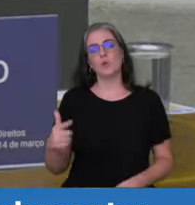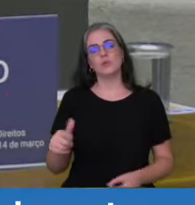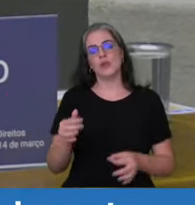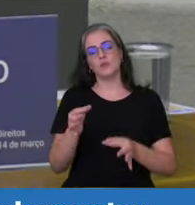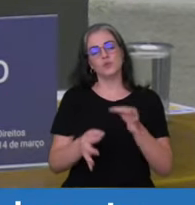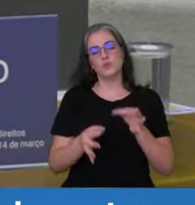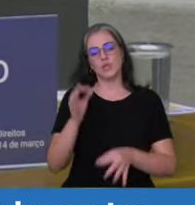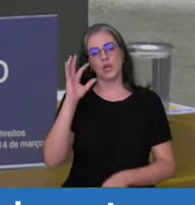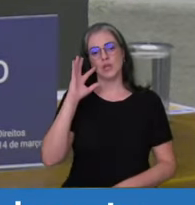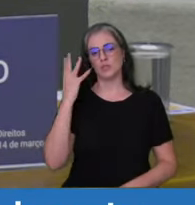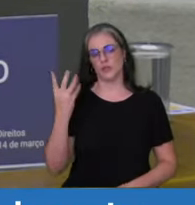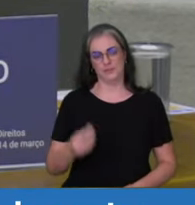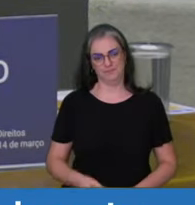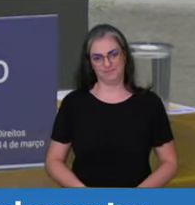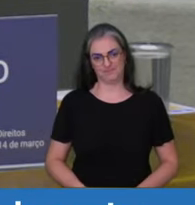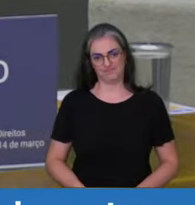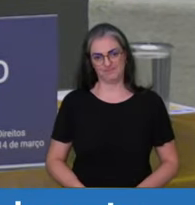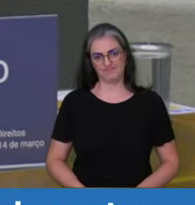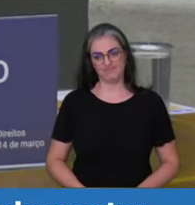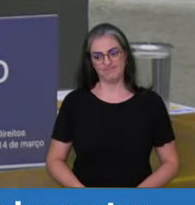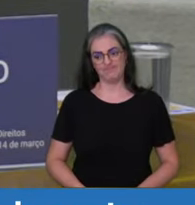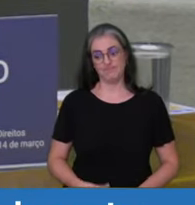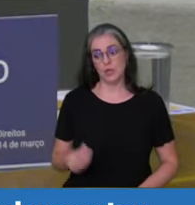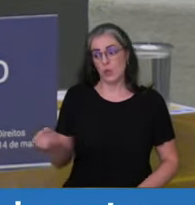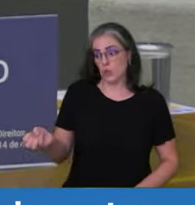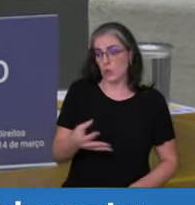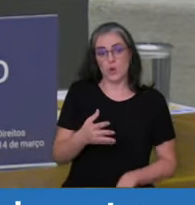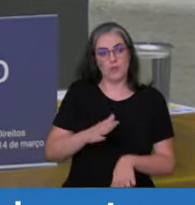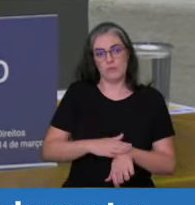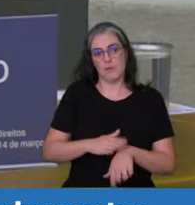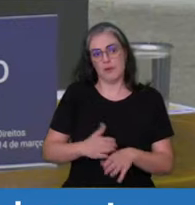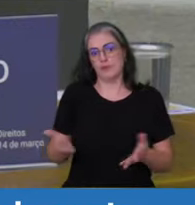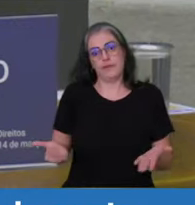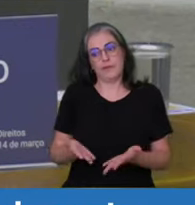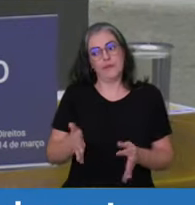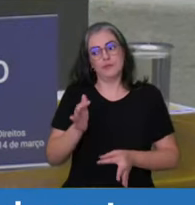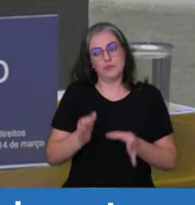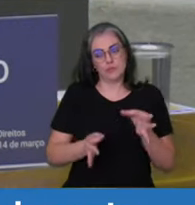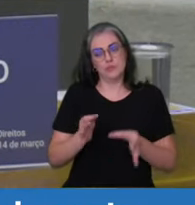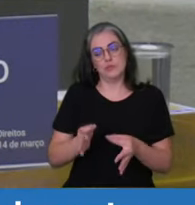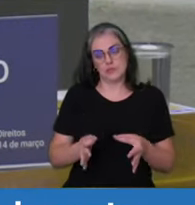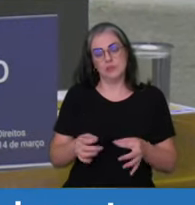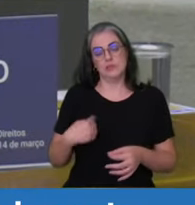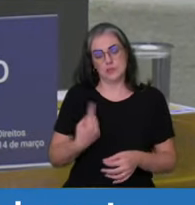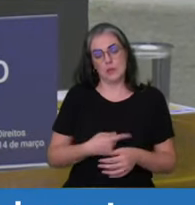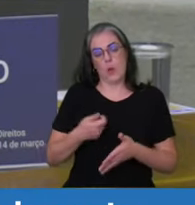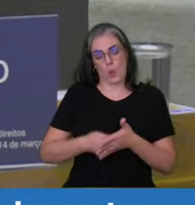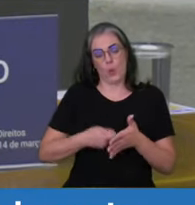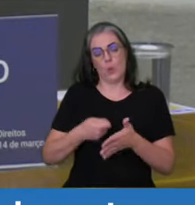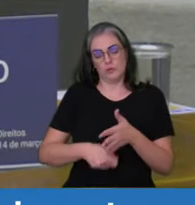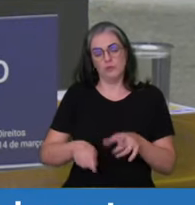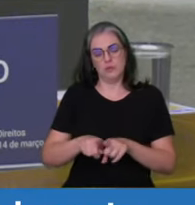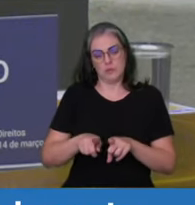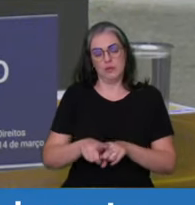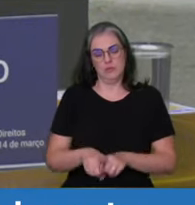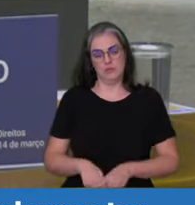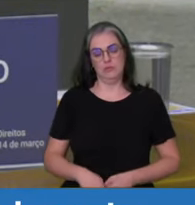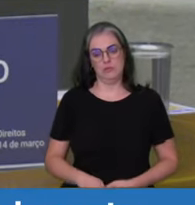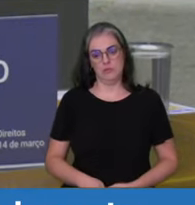momento agora de justiça, né? E mais ainda, eu acho que